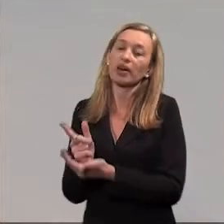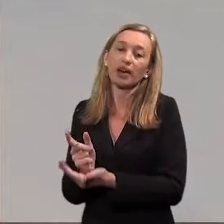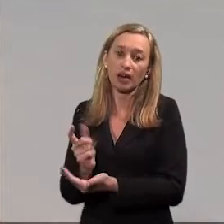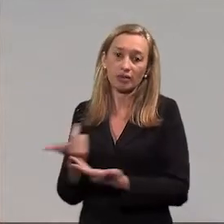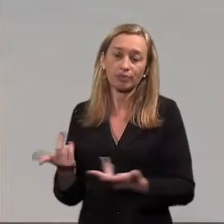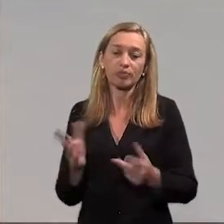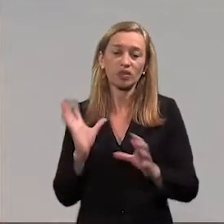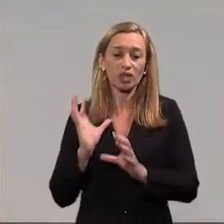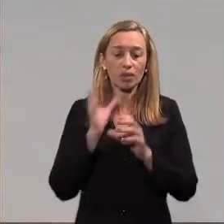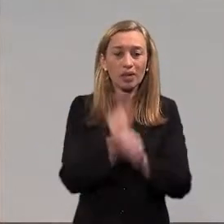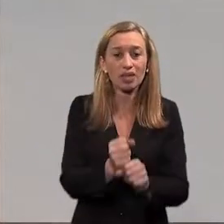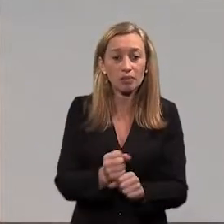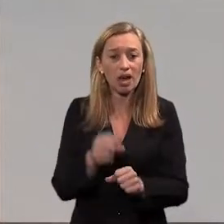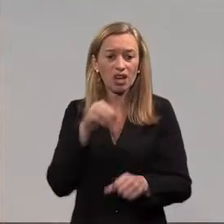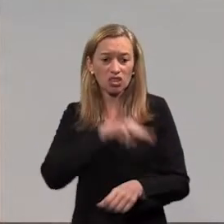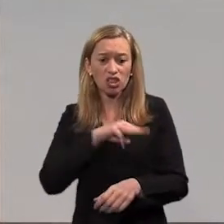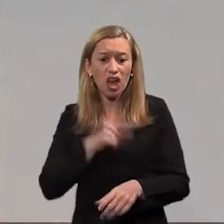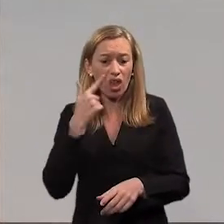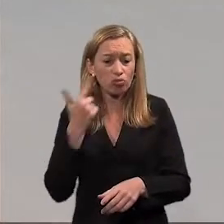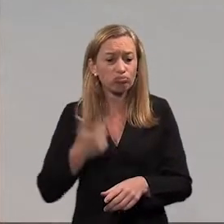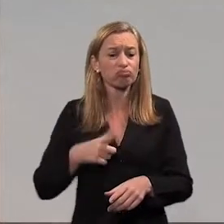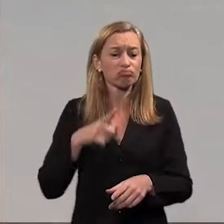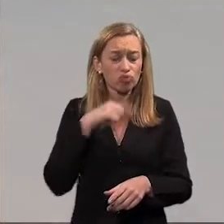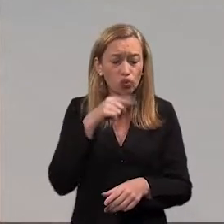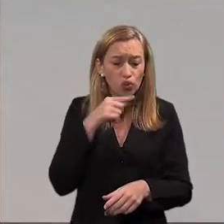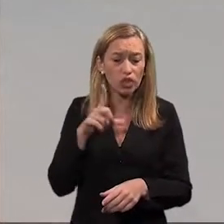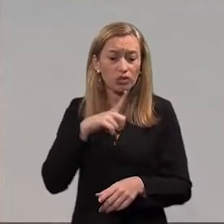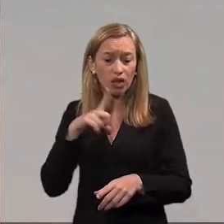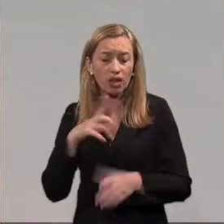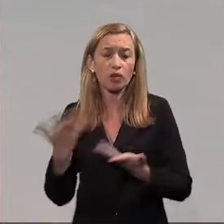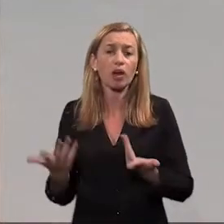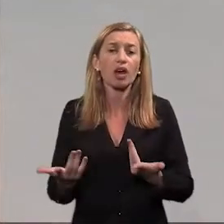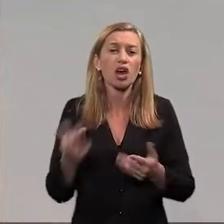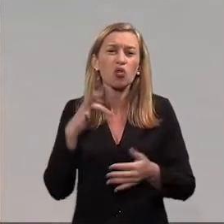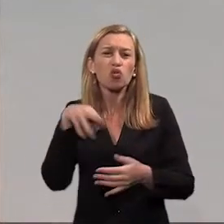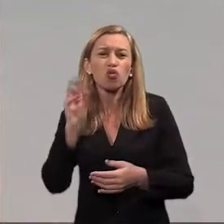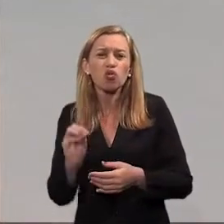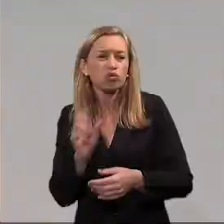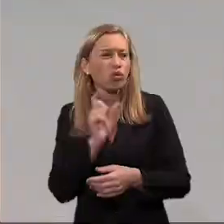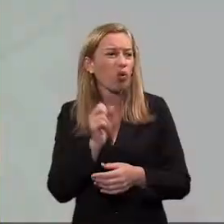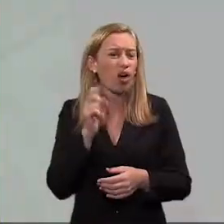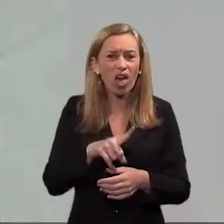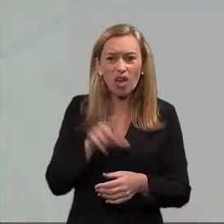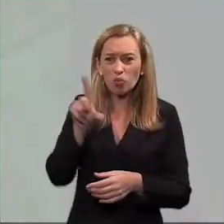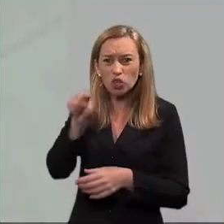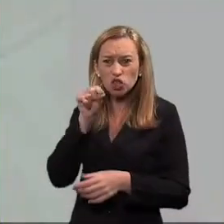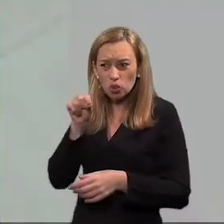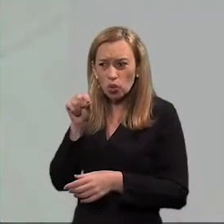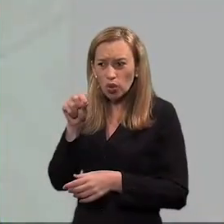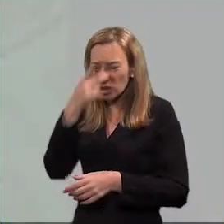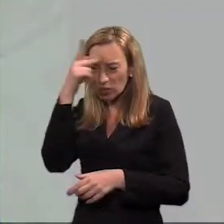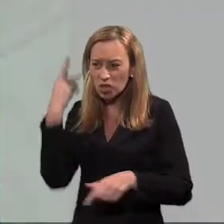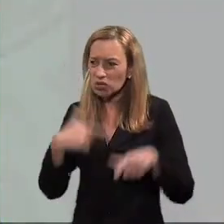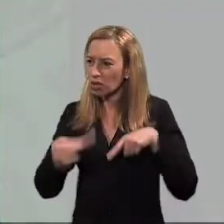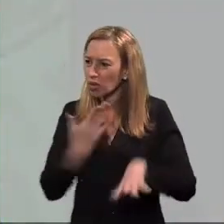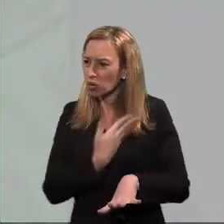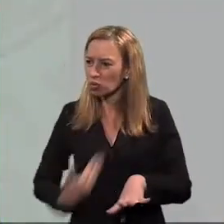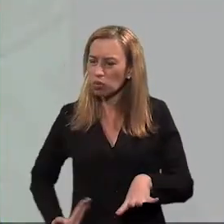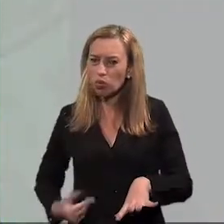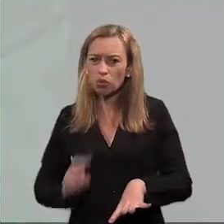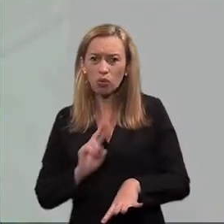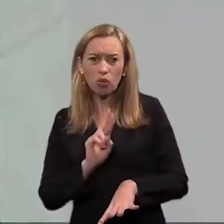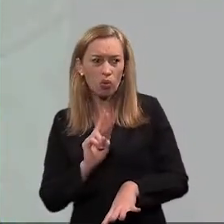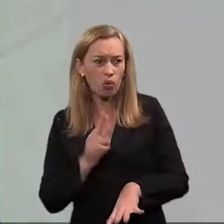vista matemático, eu tenho dúvida. E isso tem uma outra decorrência. Esse fundo é uma escolha do